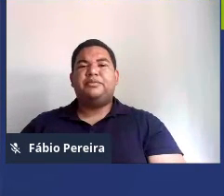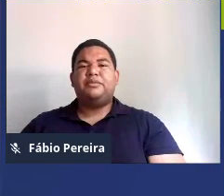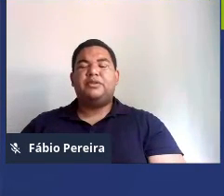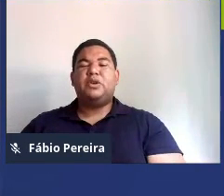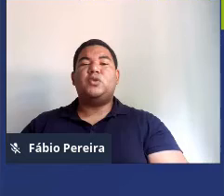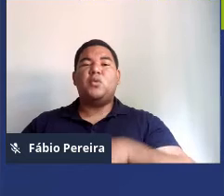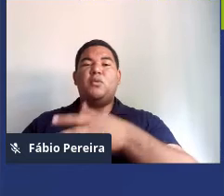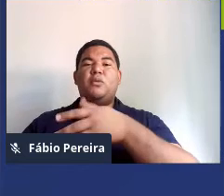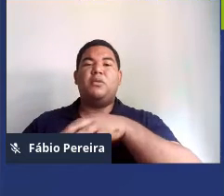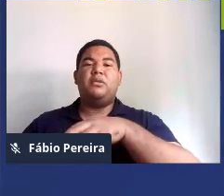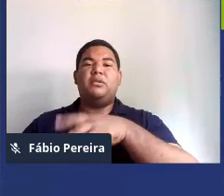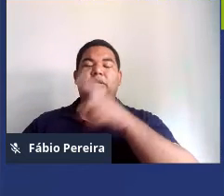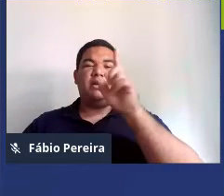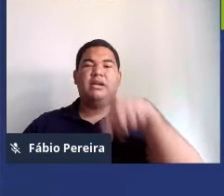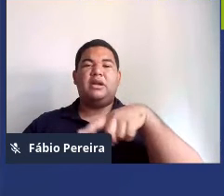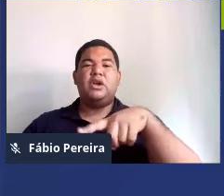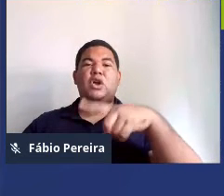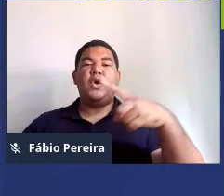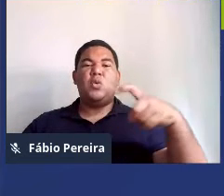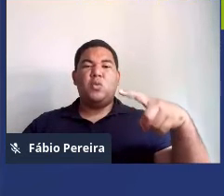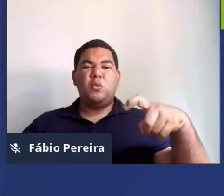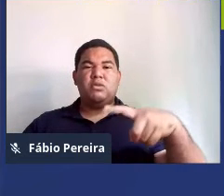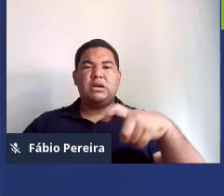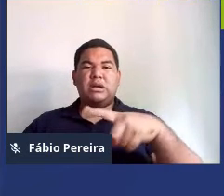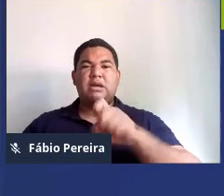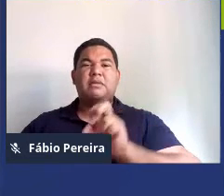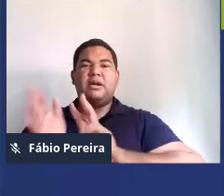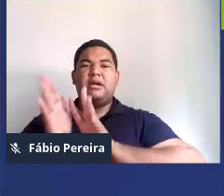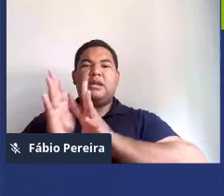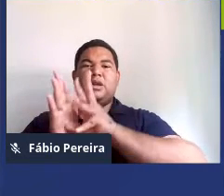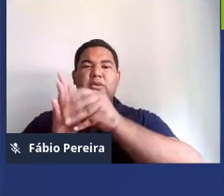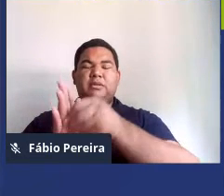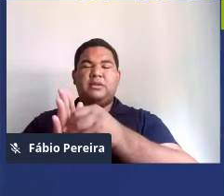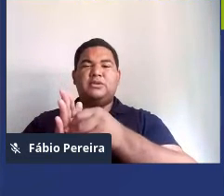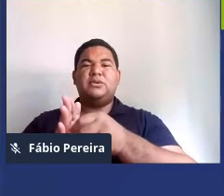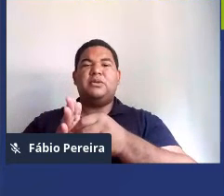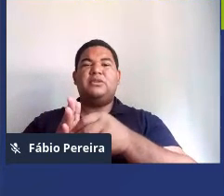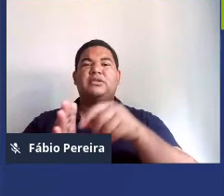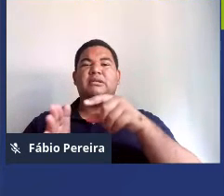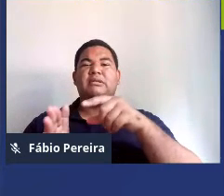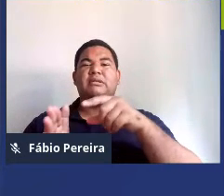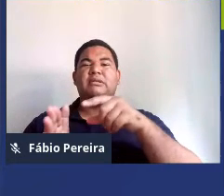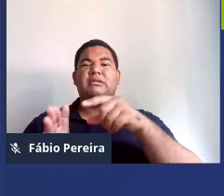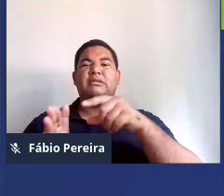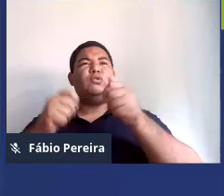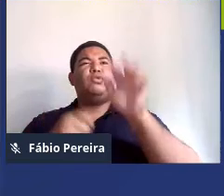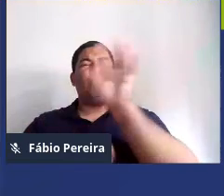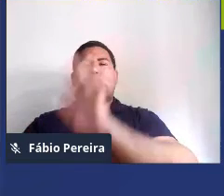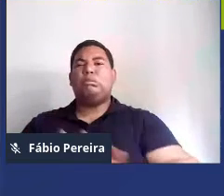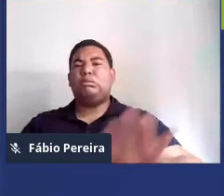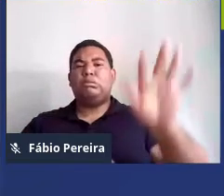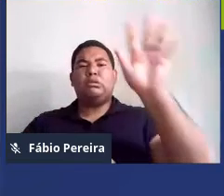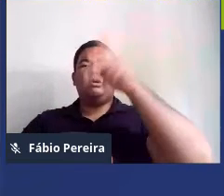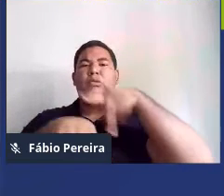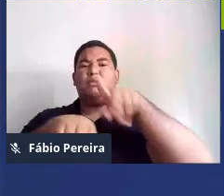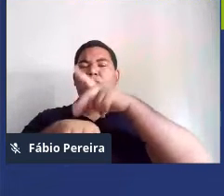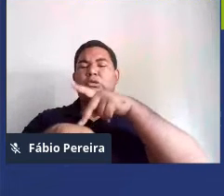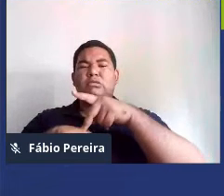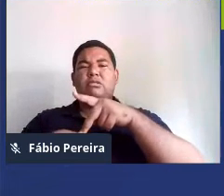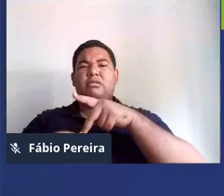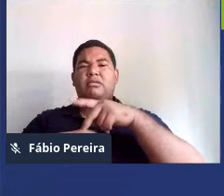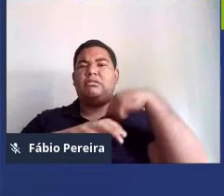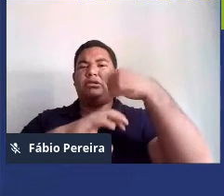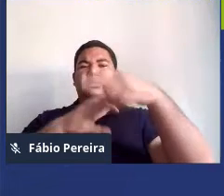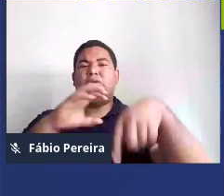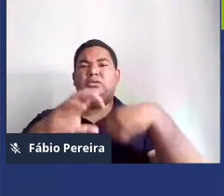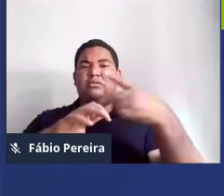Amazônia, regional, cascudo, ele ocorre em todo o Brasil, na Argentina, no Paraguai, no Caribe, no